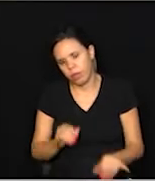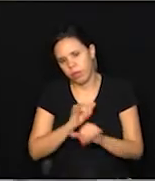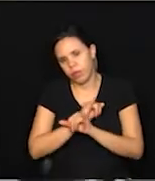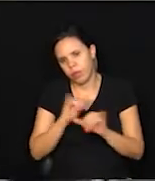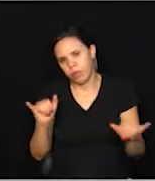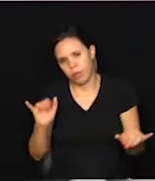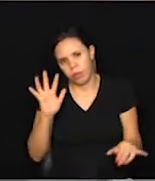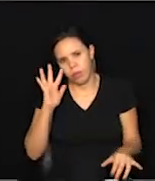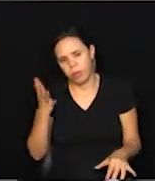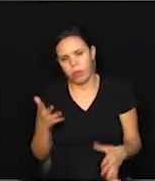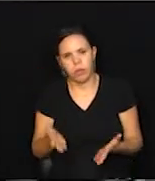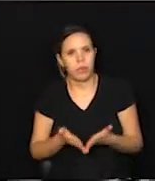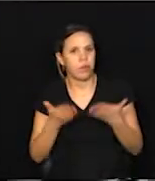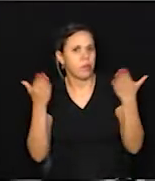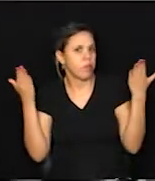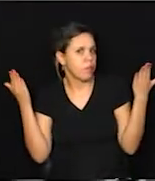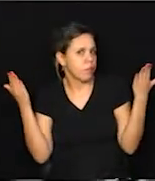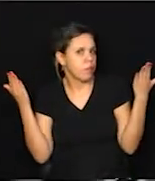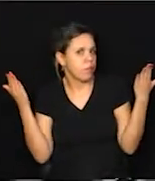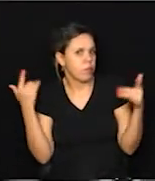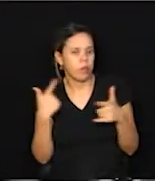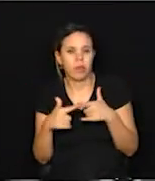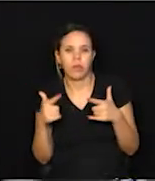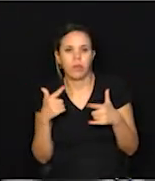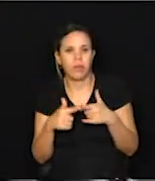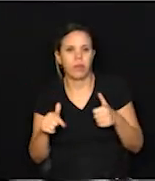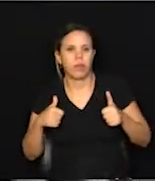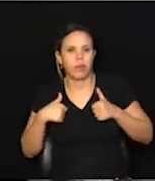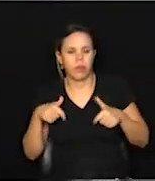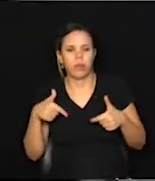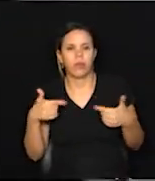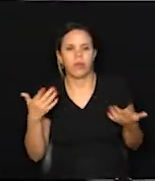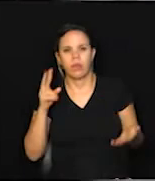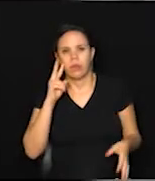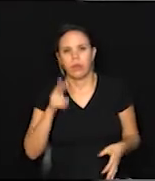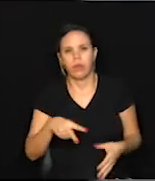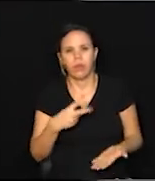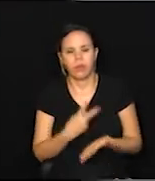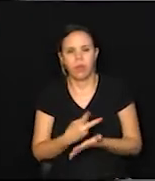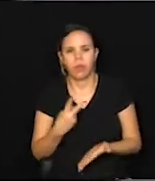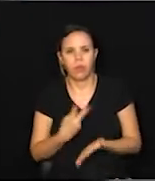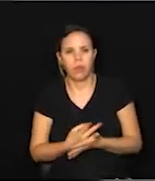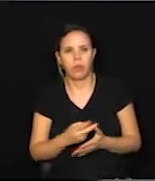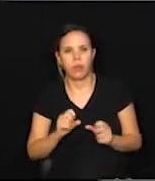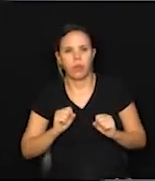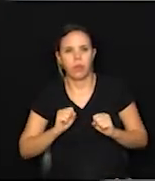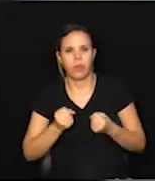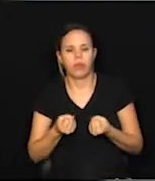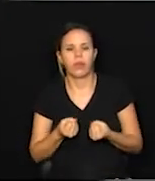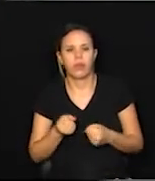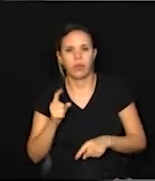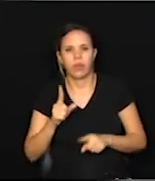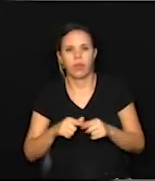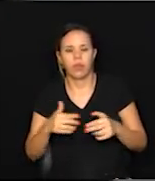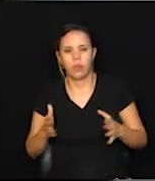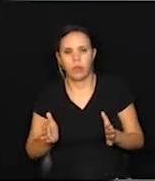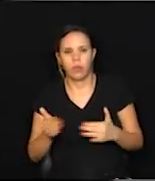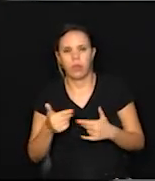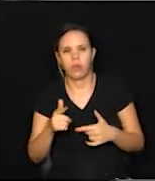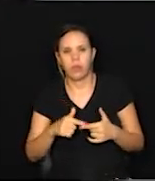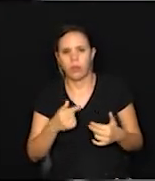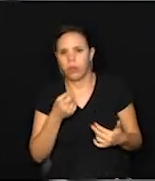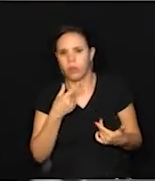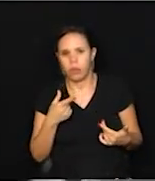uma solução milagrosa para o problema do emprego. E a gente vê que são os mesmos que defendem o kit Covid,